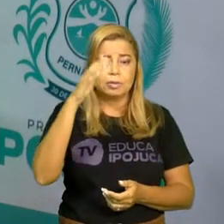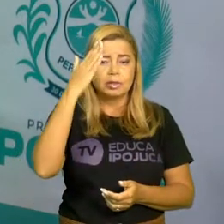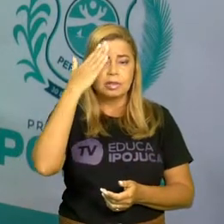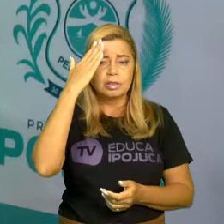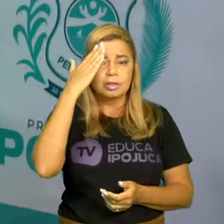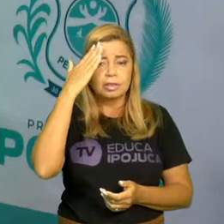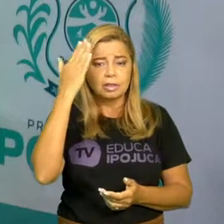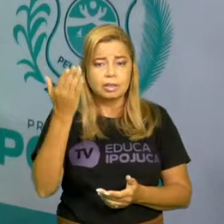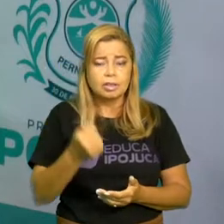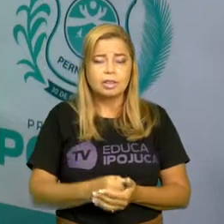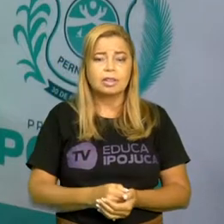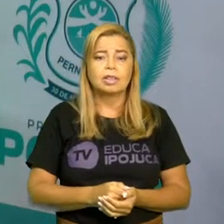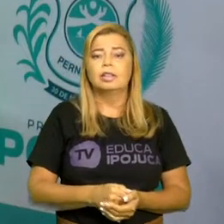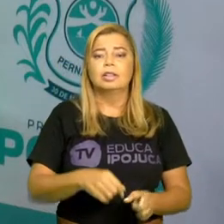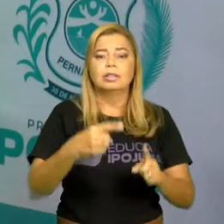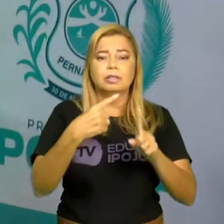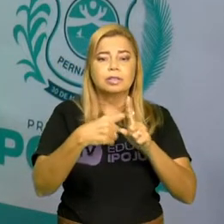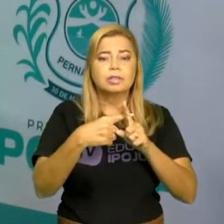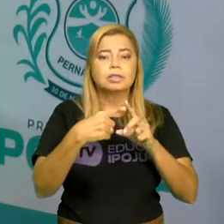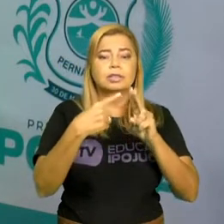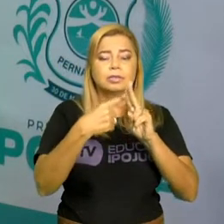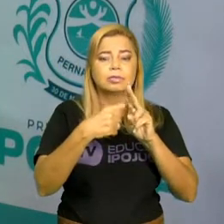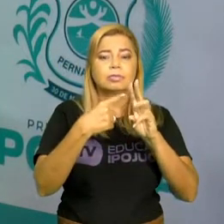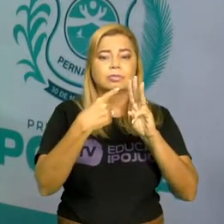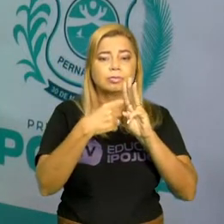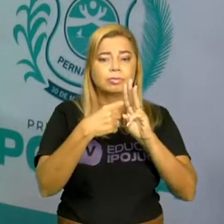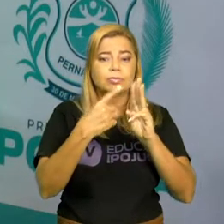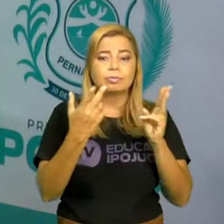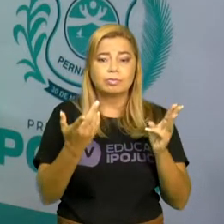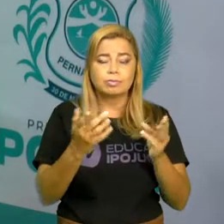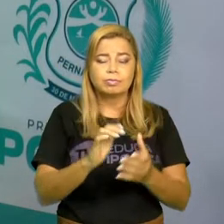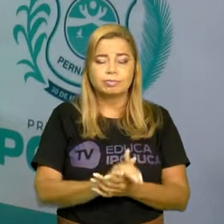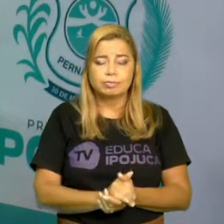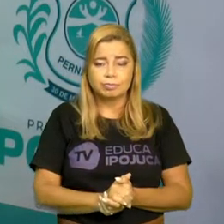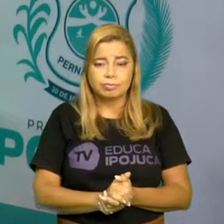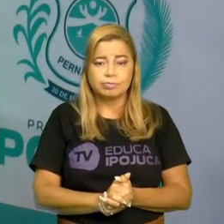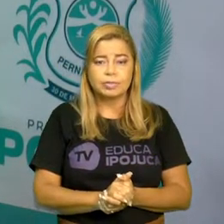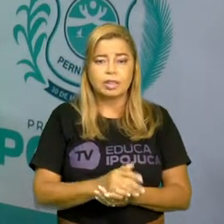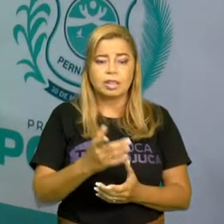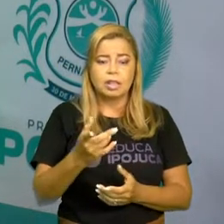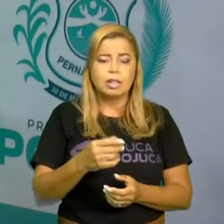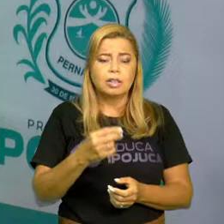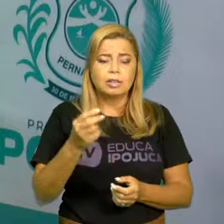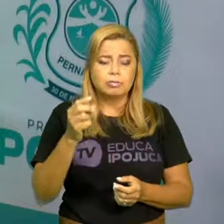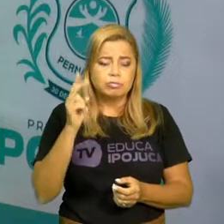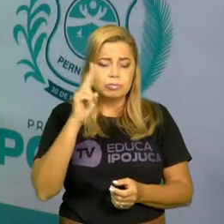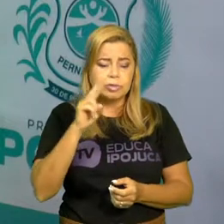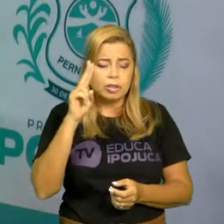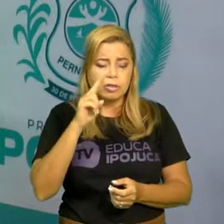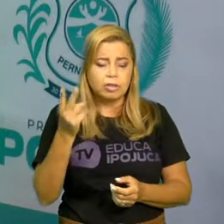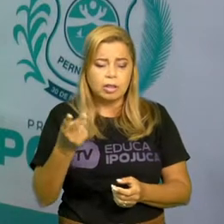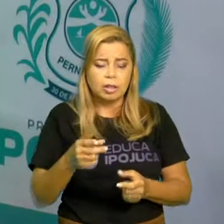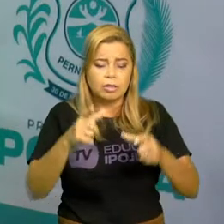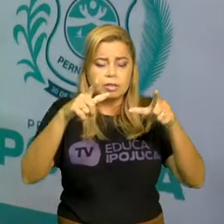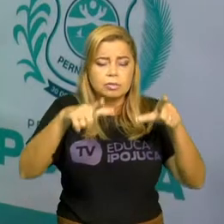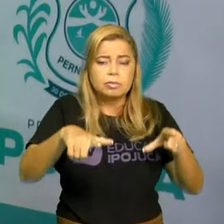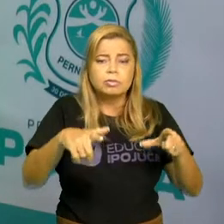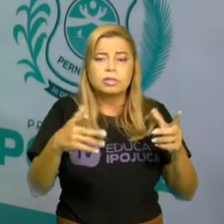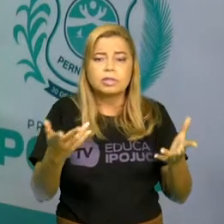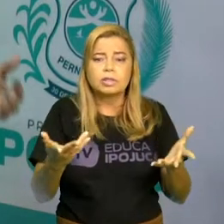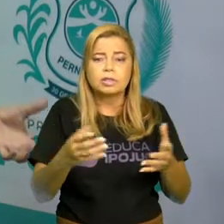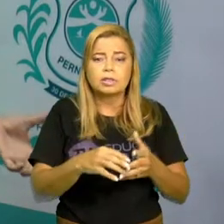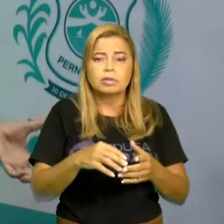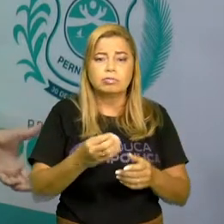quadro, unidade, dezena e centena, e se eu tenho os números ali, e onde eu vou colocando meus números móveis